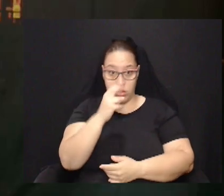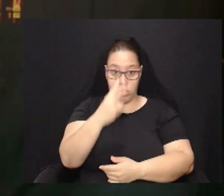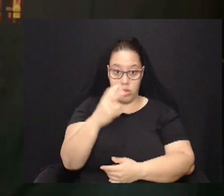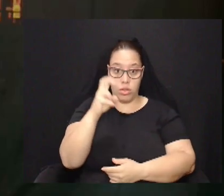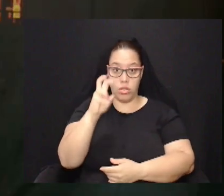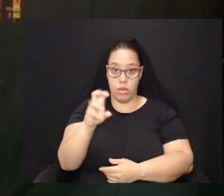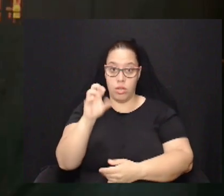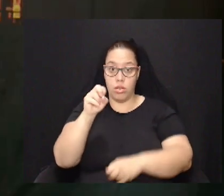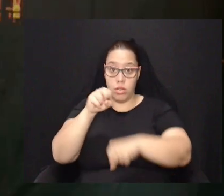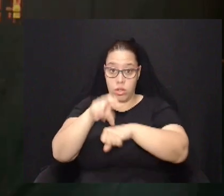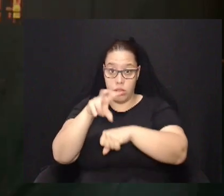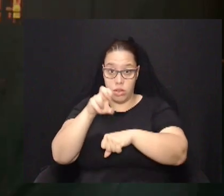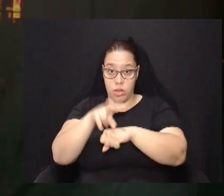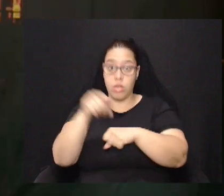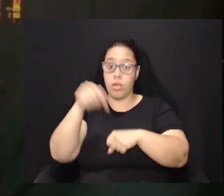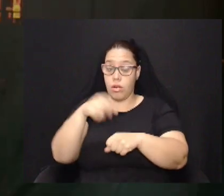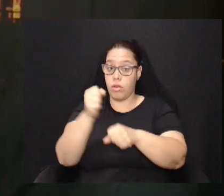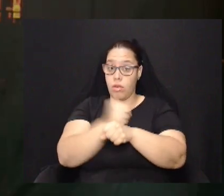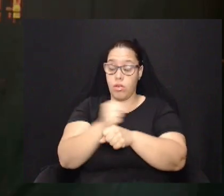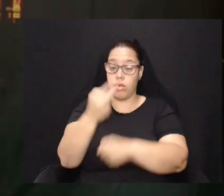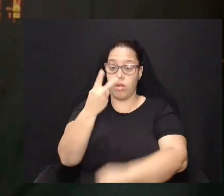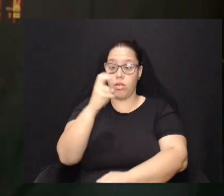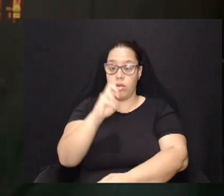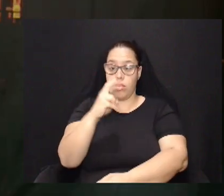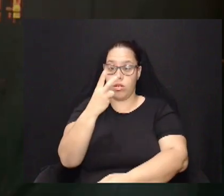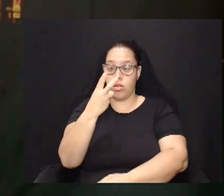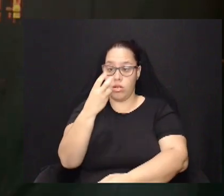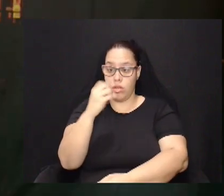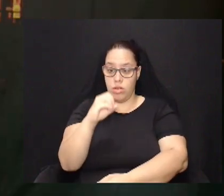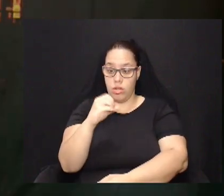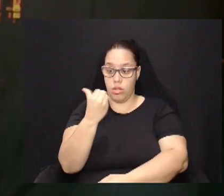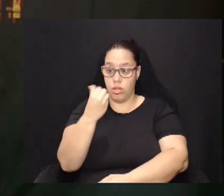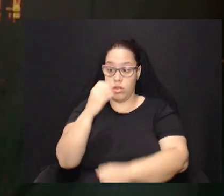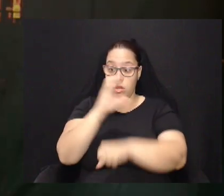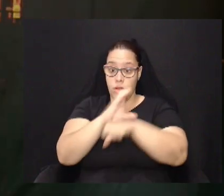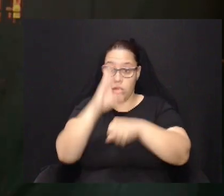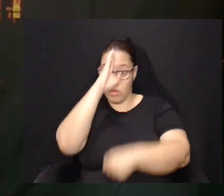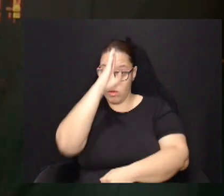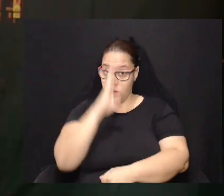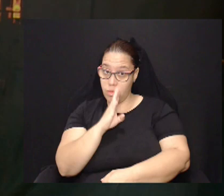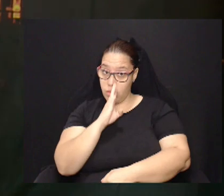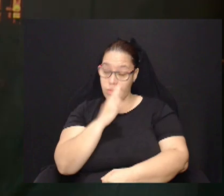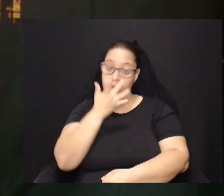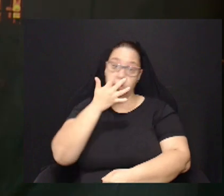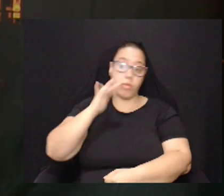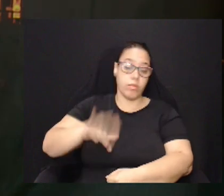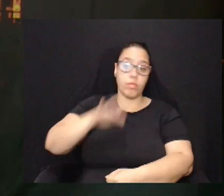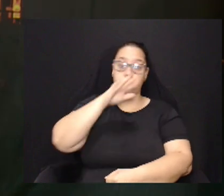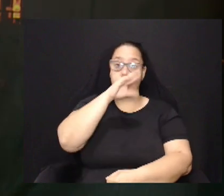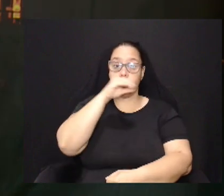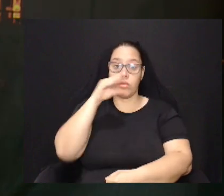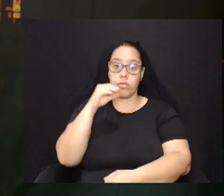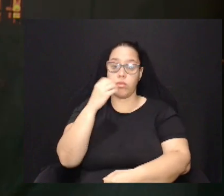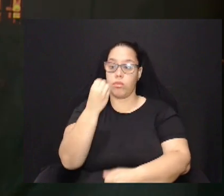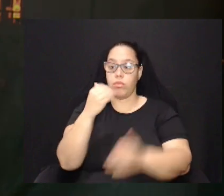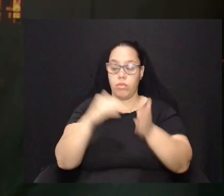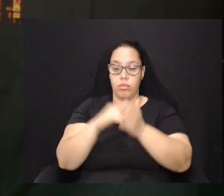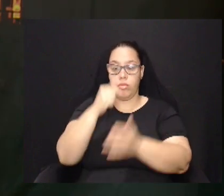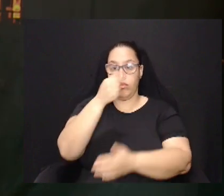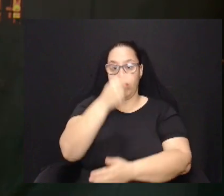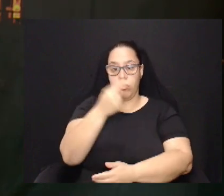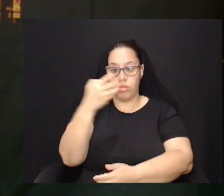para este ano de 2026 em cursos gratuitos, para crianças e adolescentes de 6 a 14 anos. As